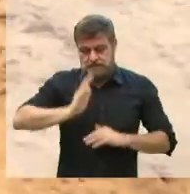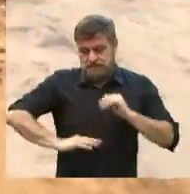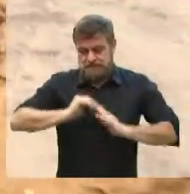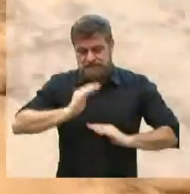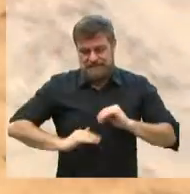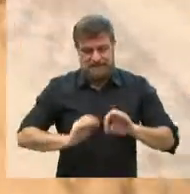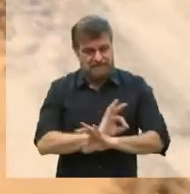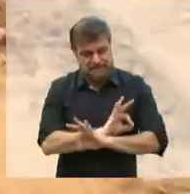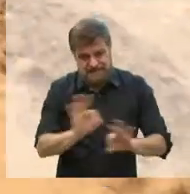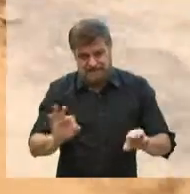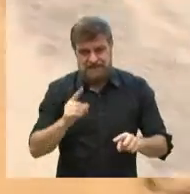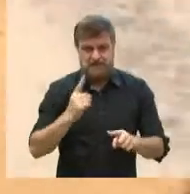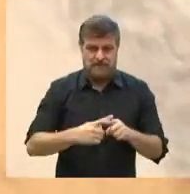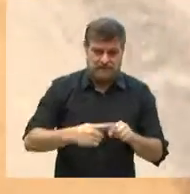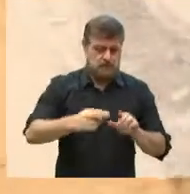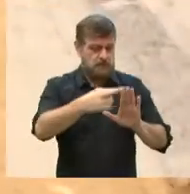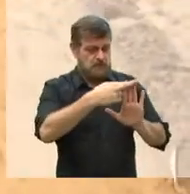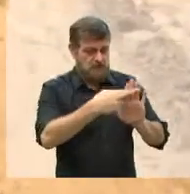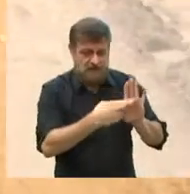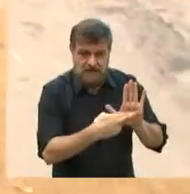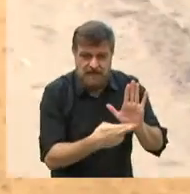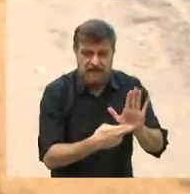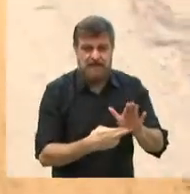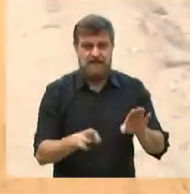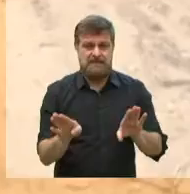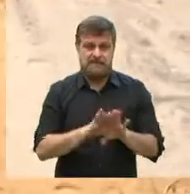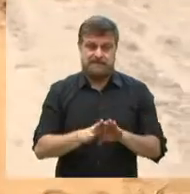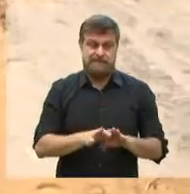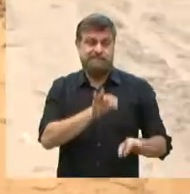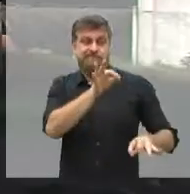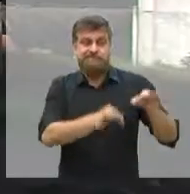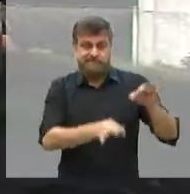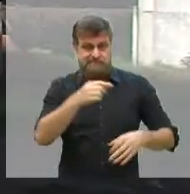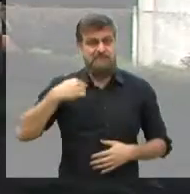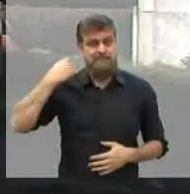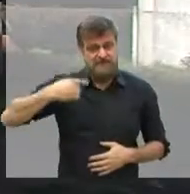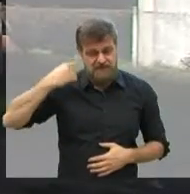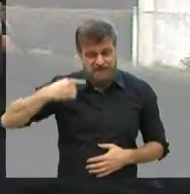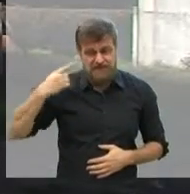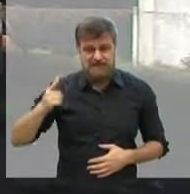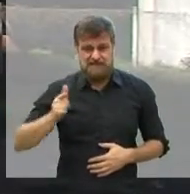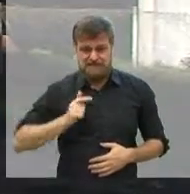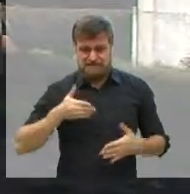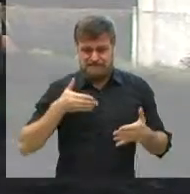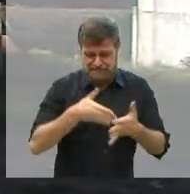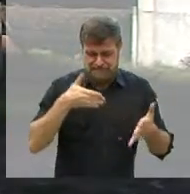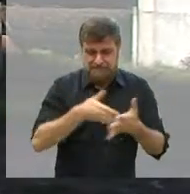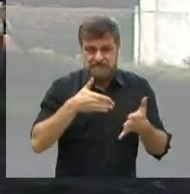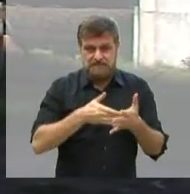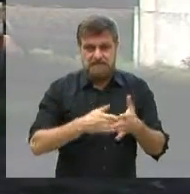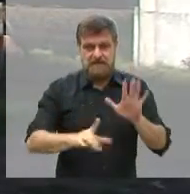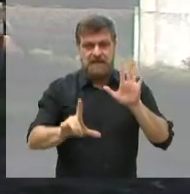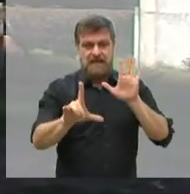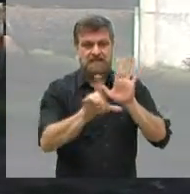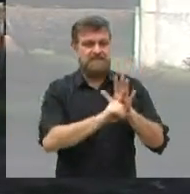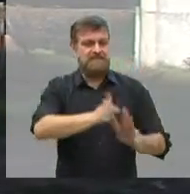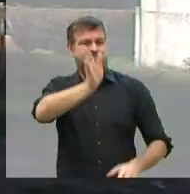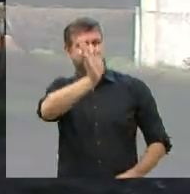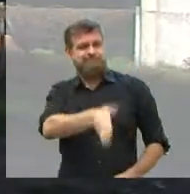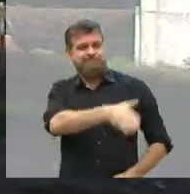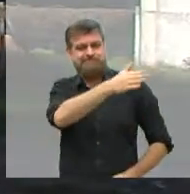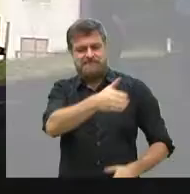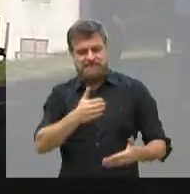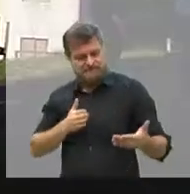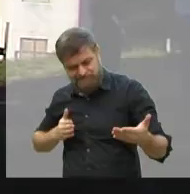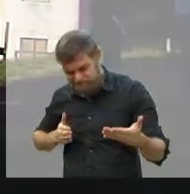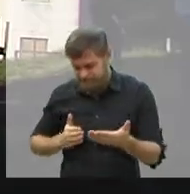em função de regras jurídicas, esta lei veio e foi quebrando essas